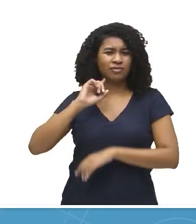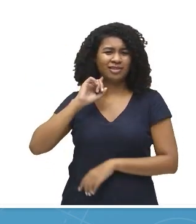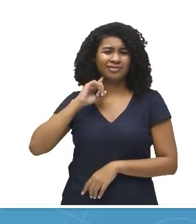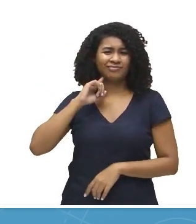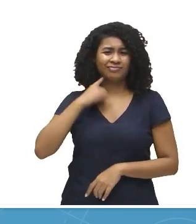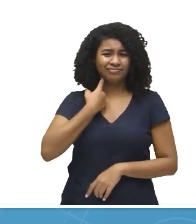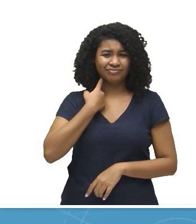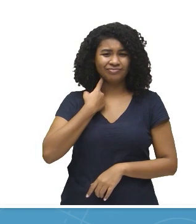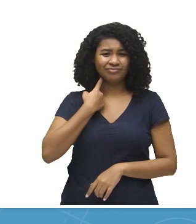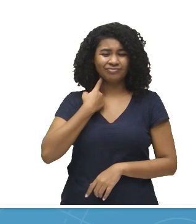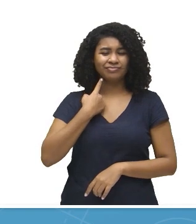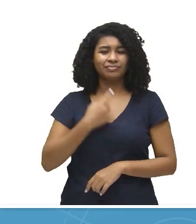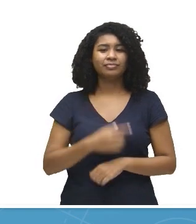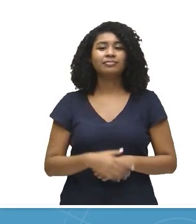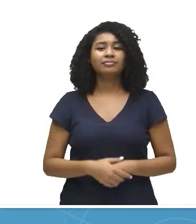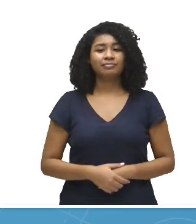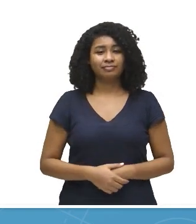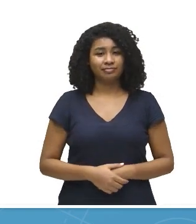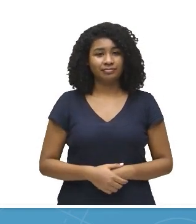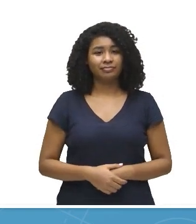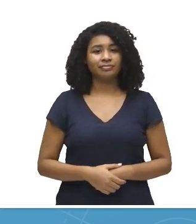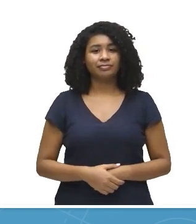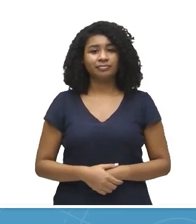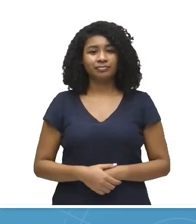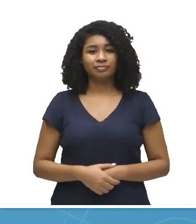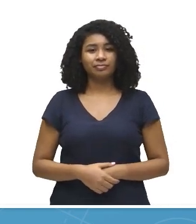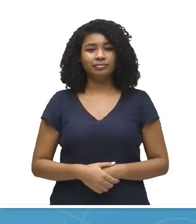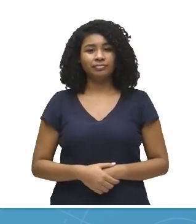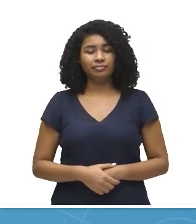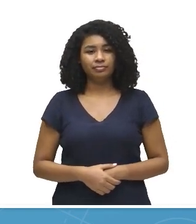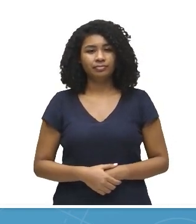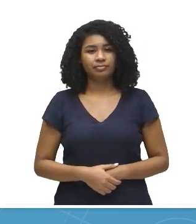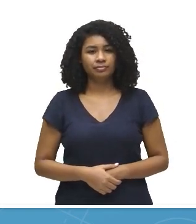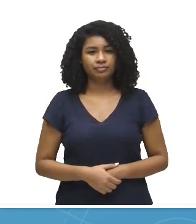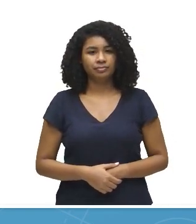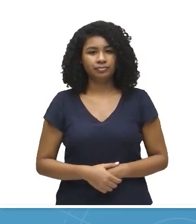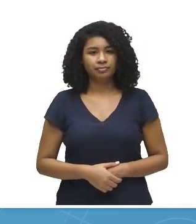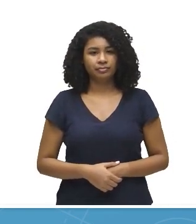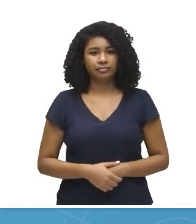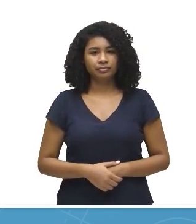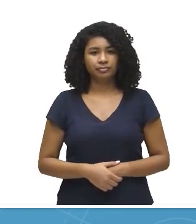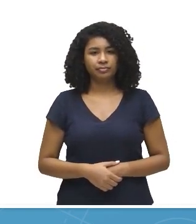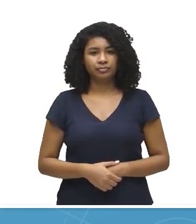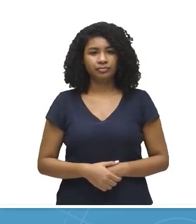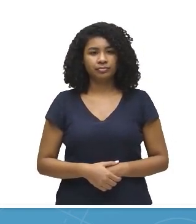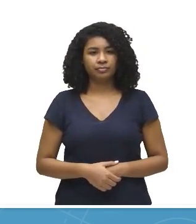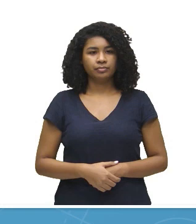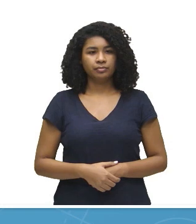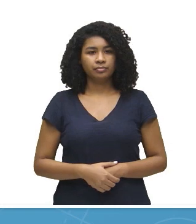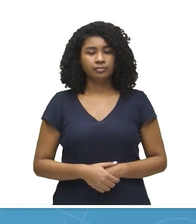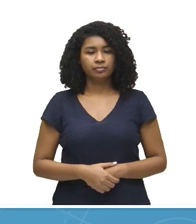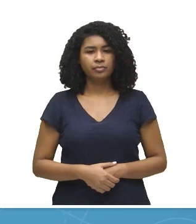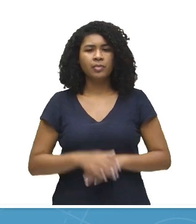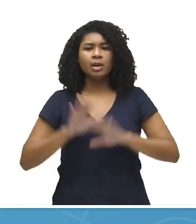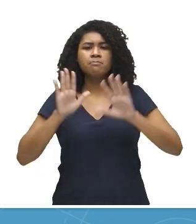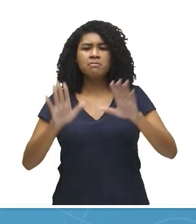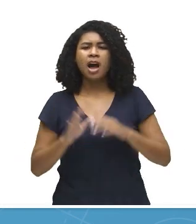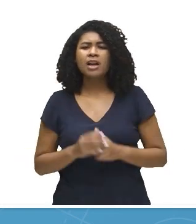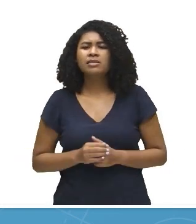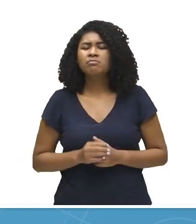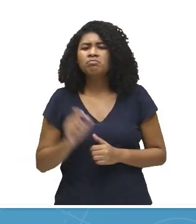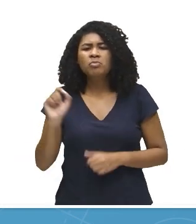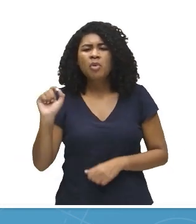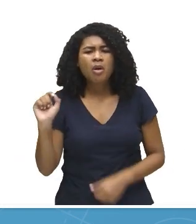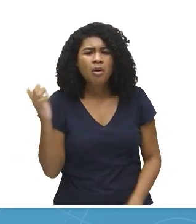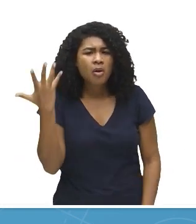causando a poluição do ar, né, ou a poluição da atmosfera. Aí nós temos o que que contamina, né? Se a gente